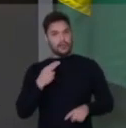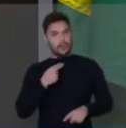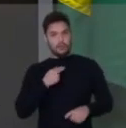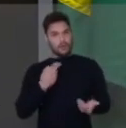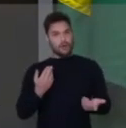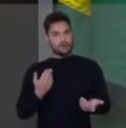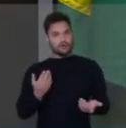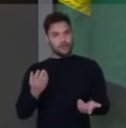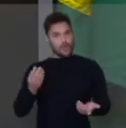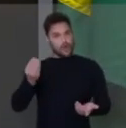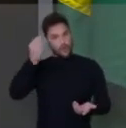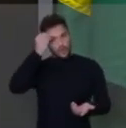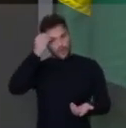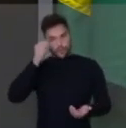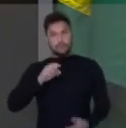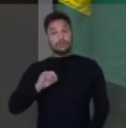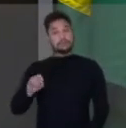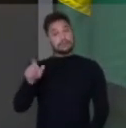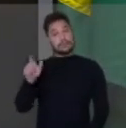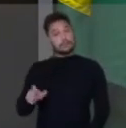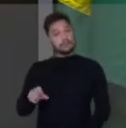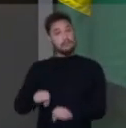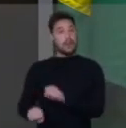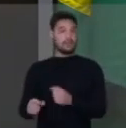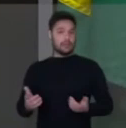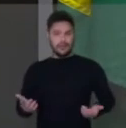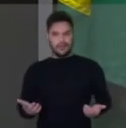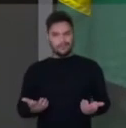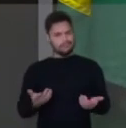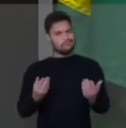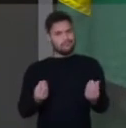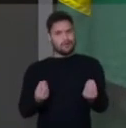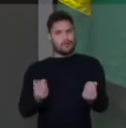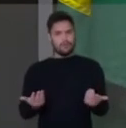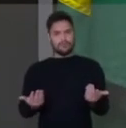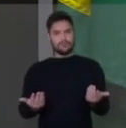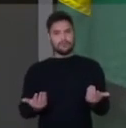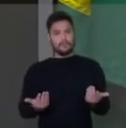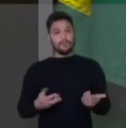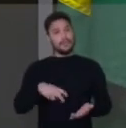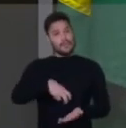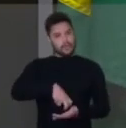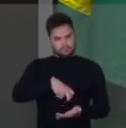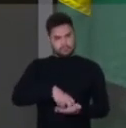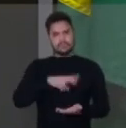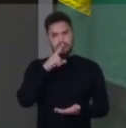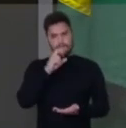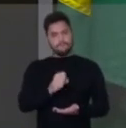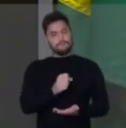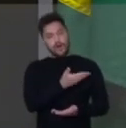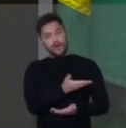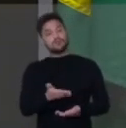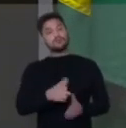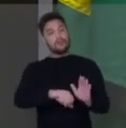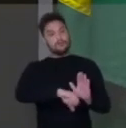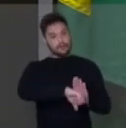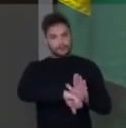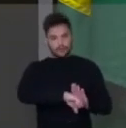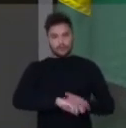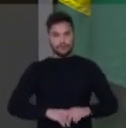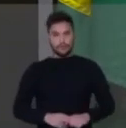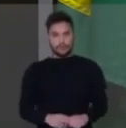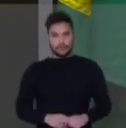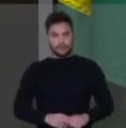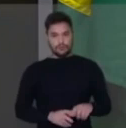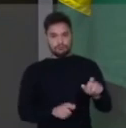ele tire a vida de uma outra pessoa. Isso realmente não tem condições. E punições severas para bandidos e criminosos. E não é à toa